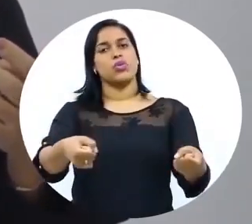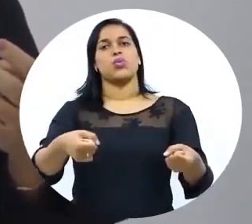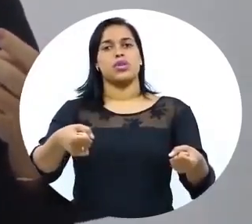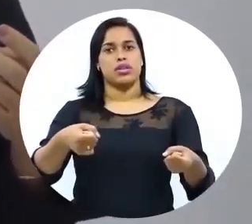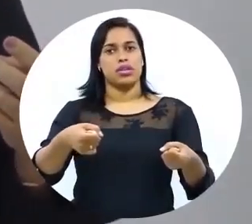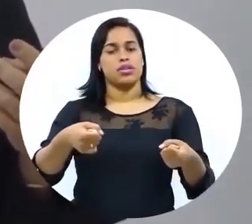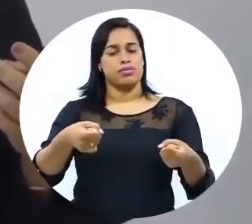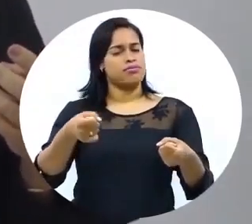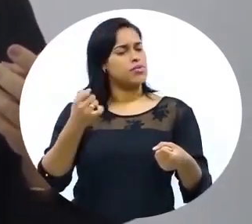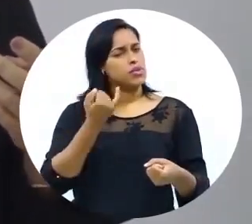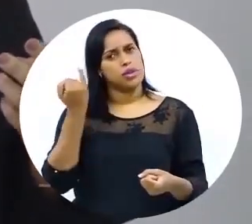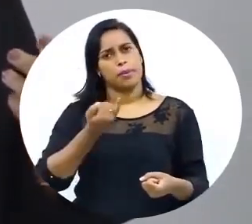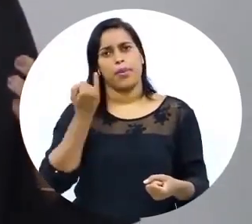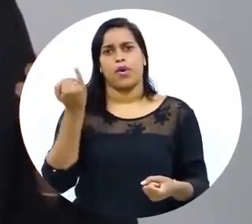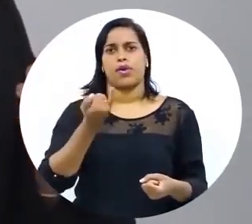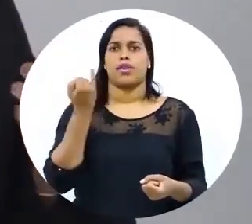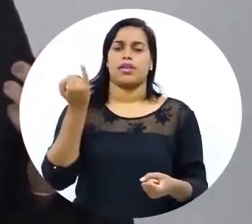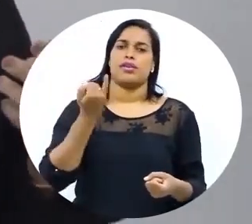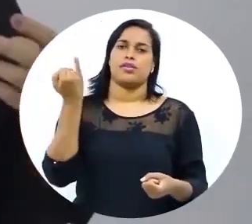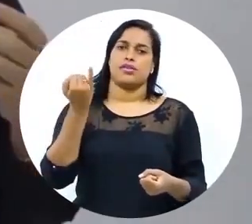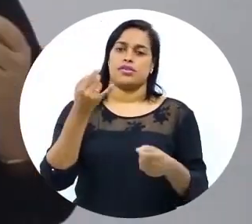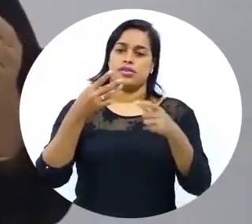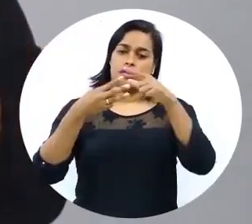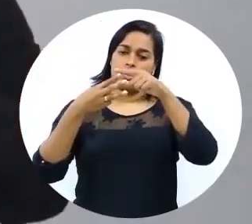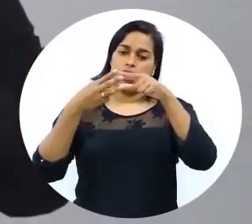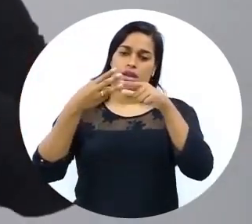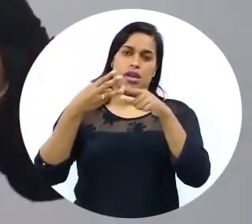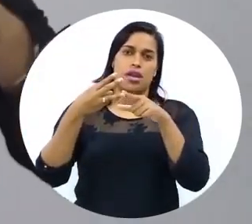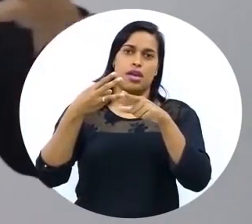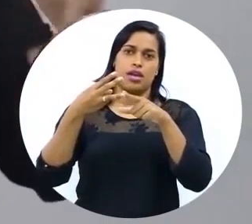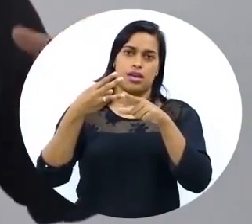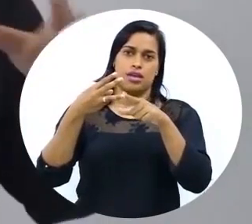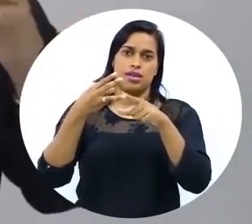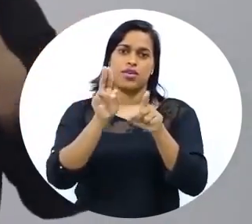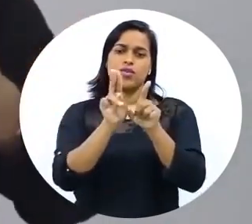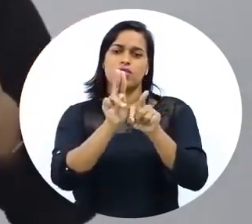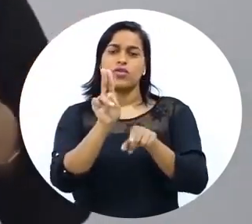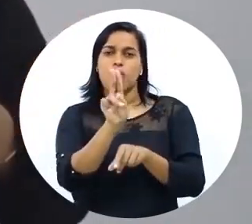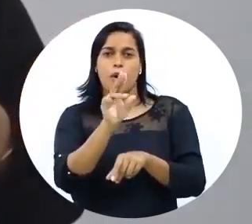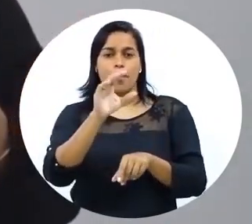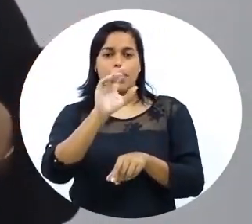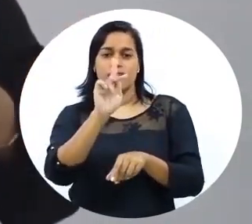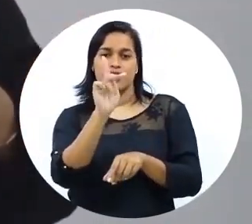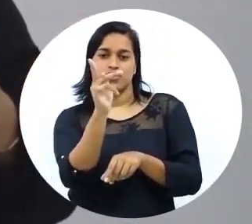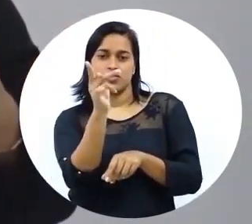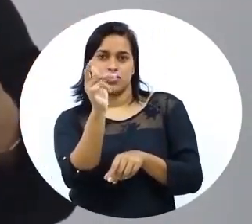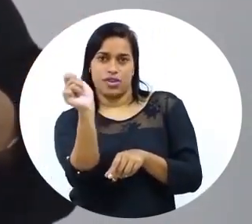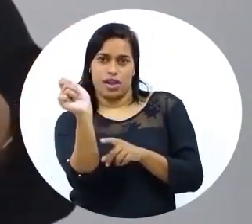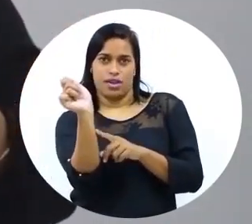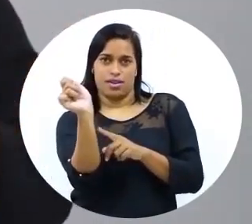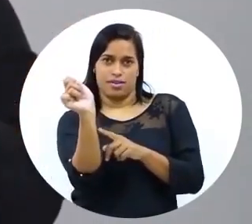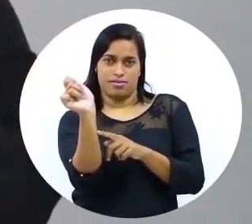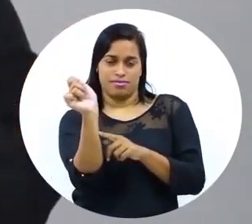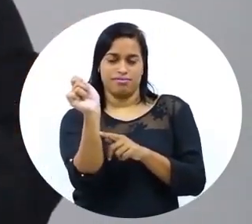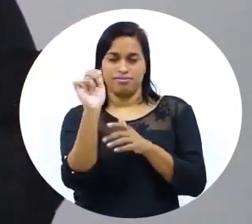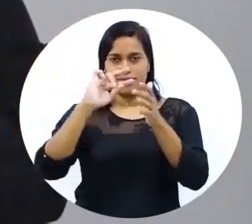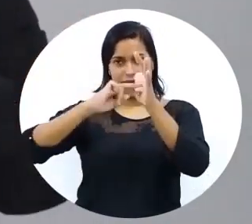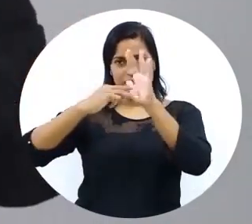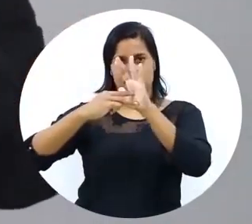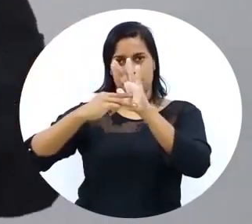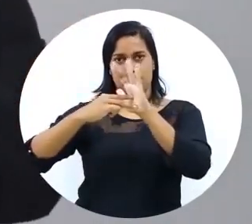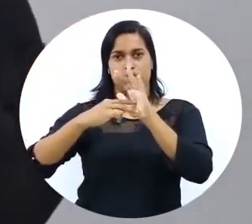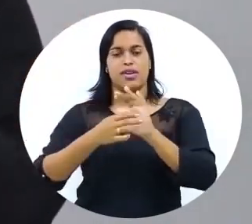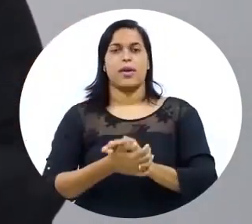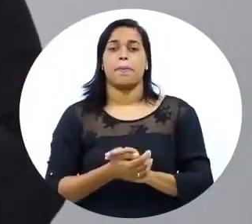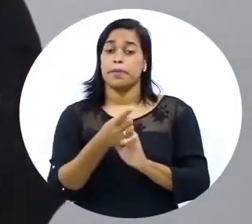um chá. Esse chá da competência, a competência só se realiza se tiver os três. Esse chá da competência, ele